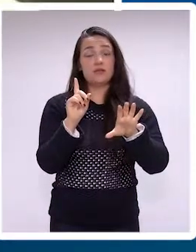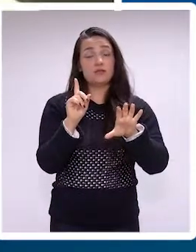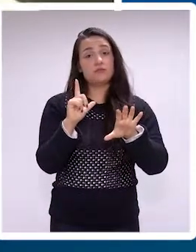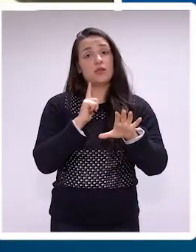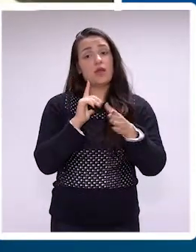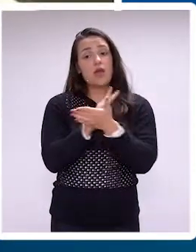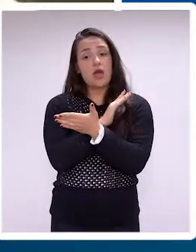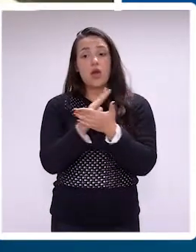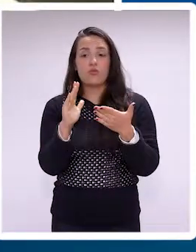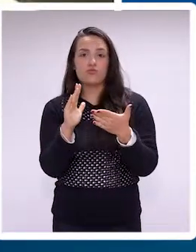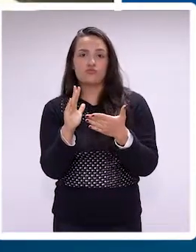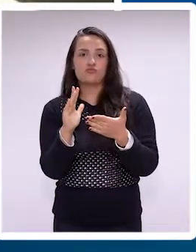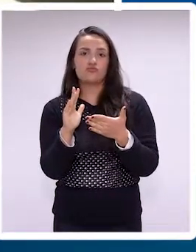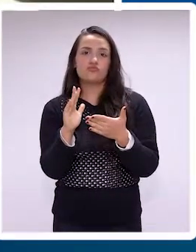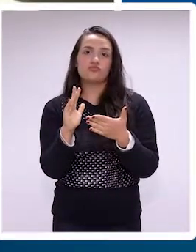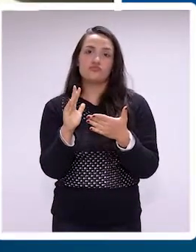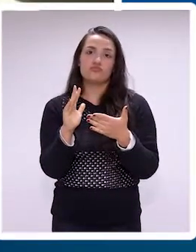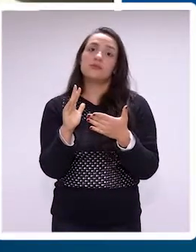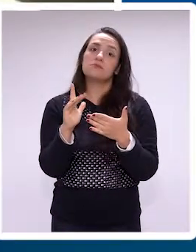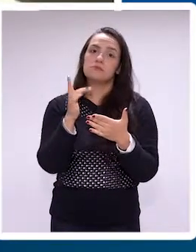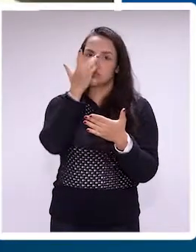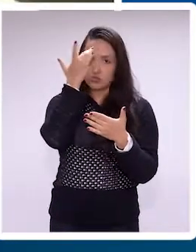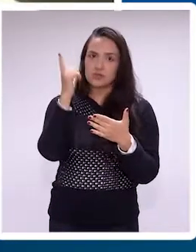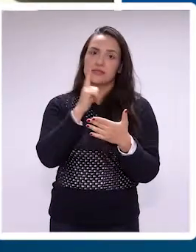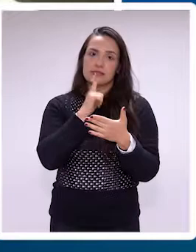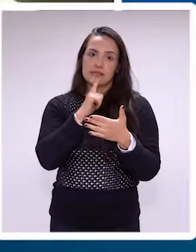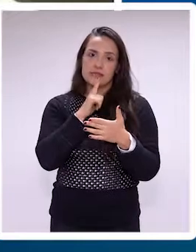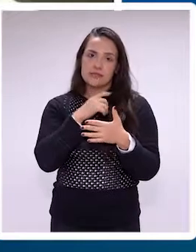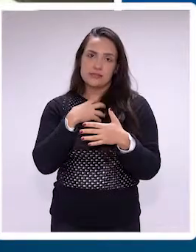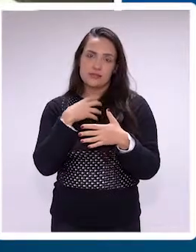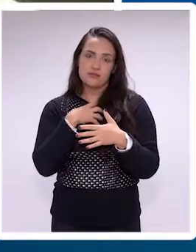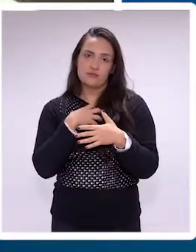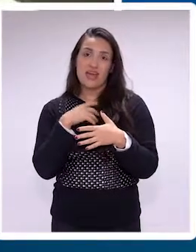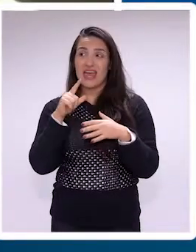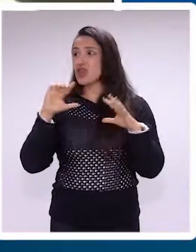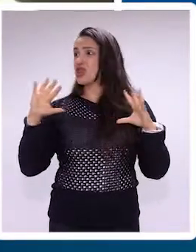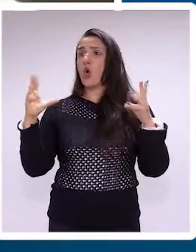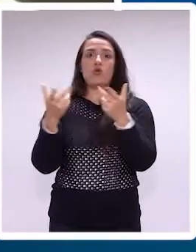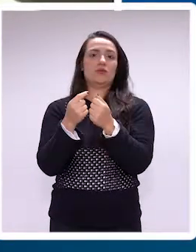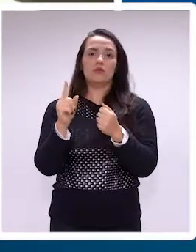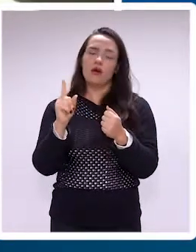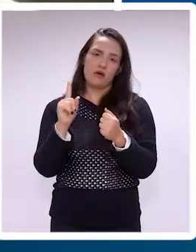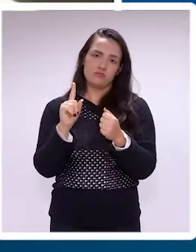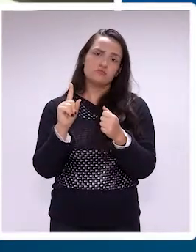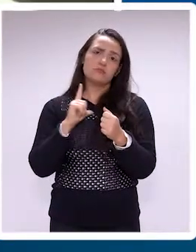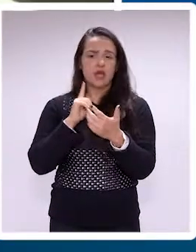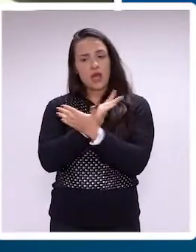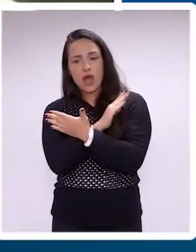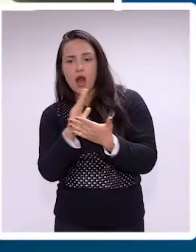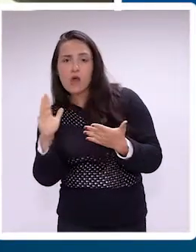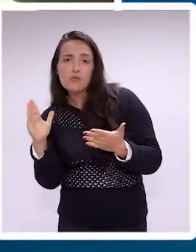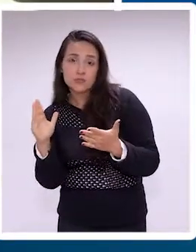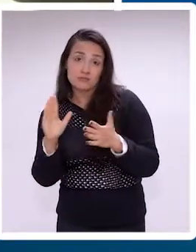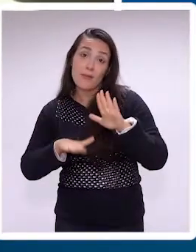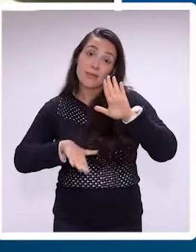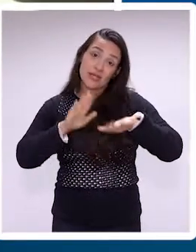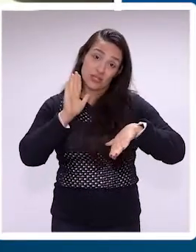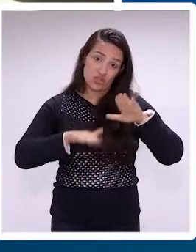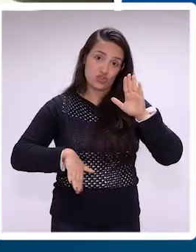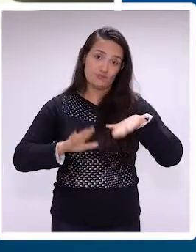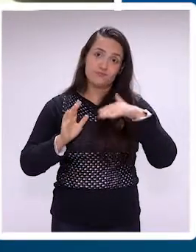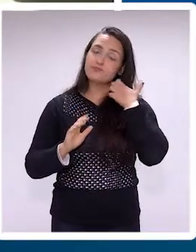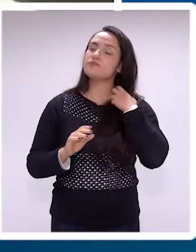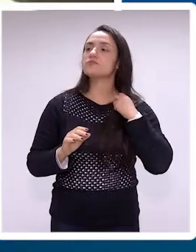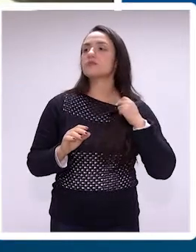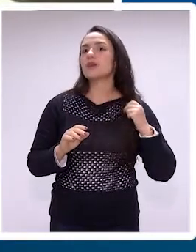mais generalizado, porque não são todas as pessoas que apresentam ansiedade doença, ansiedade